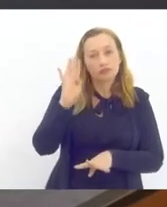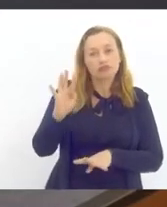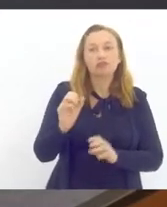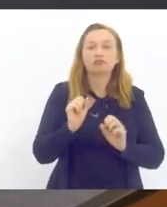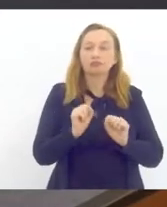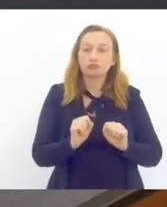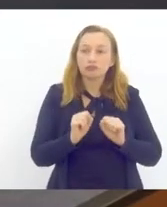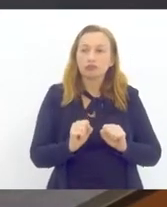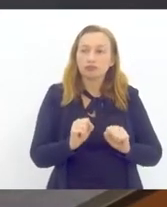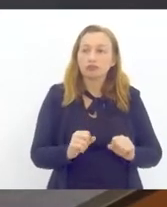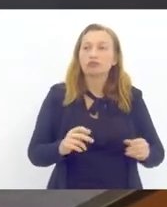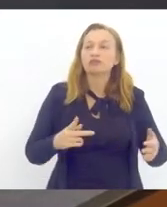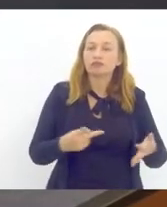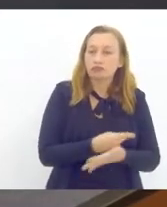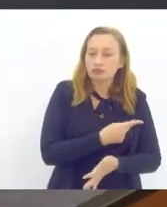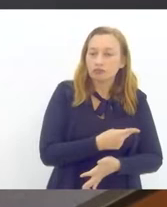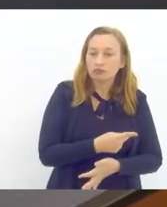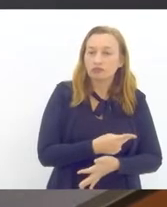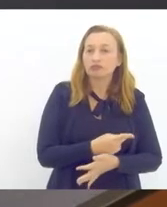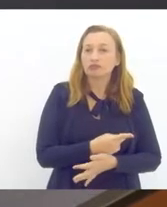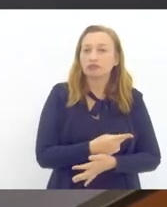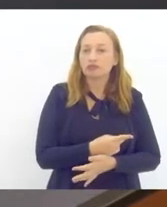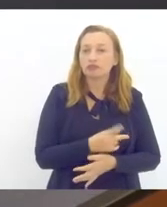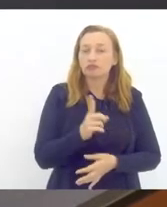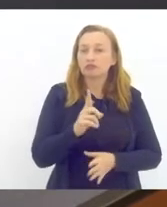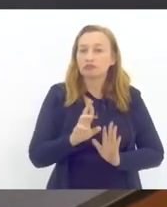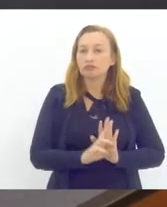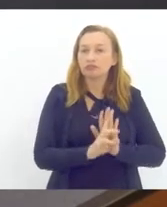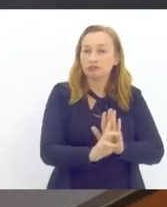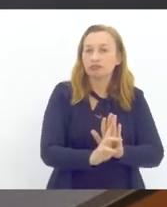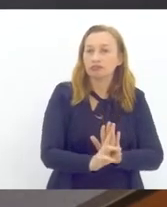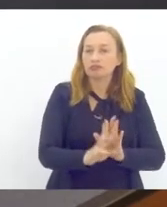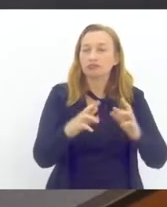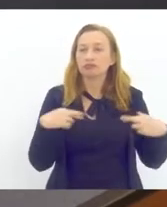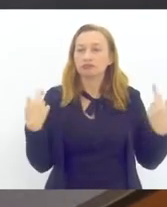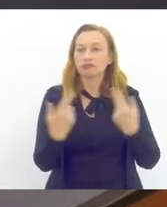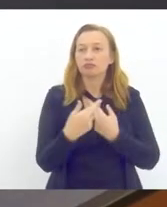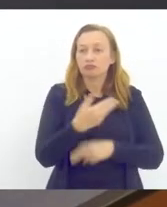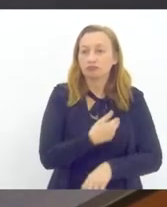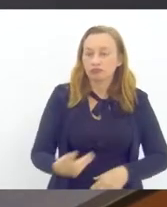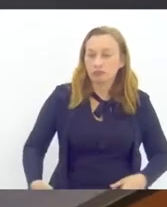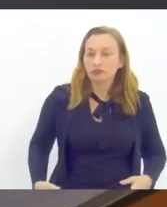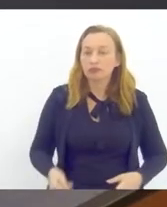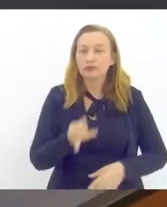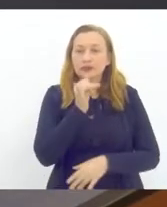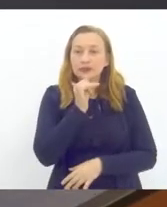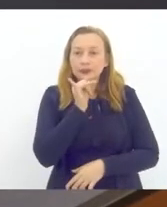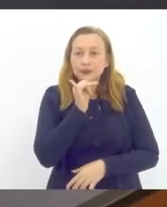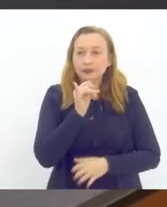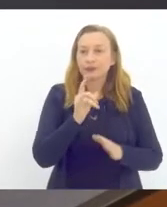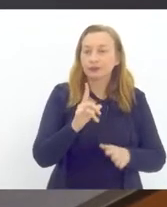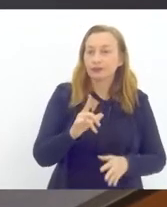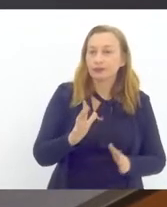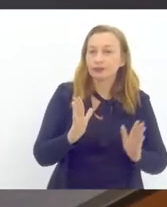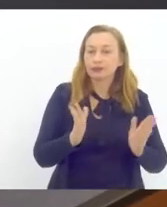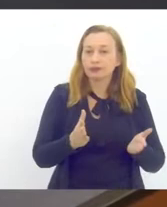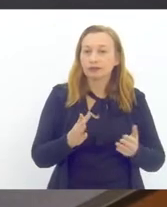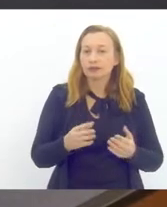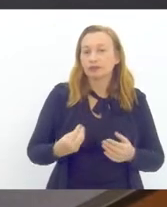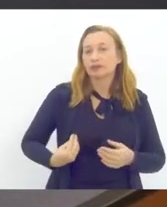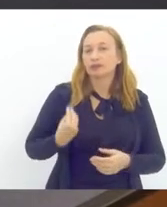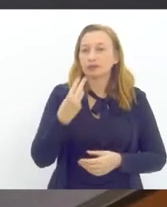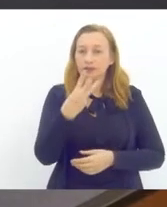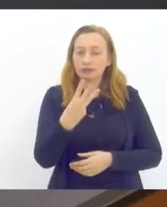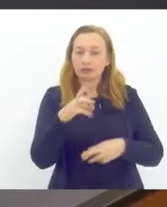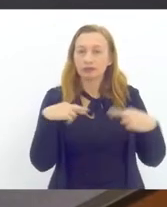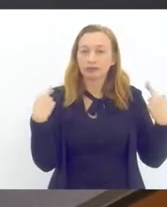possam aparecer nesse parlamento e que não estão representadas nessa audiência pública. Que, por exemplo, nós temos hoje a presença de 3 deputados, na última